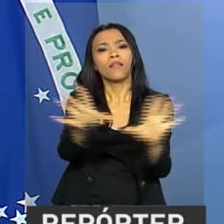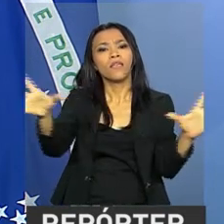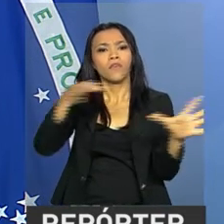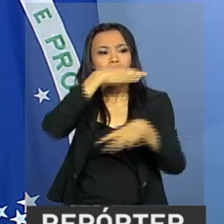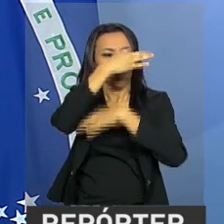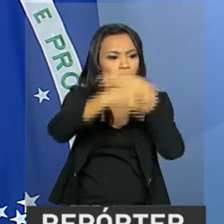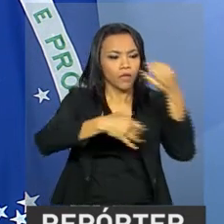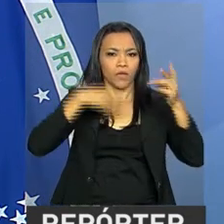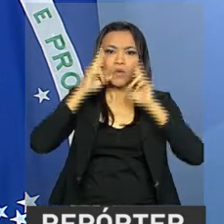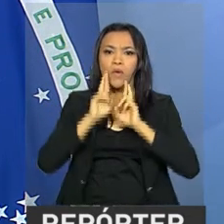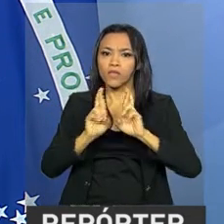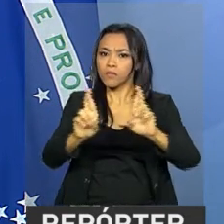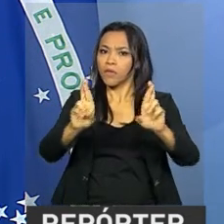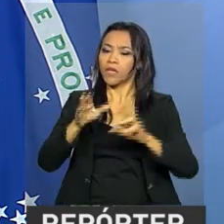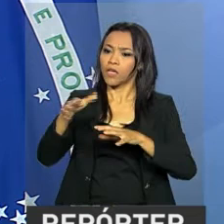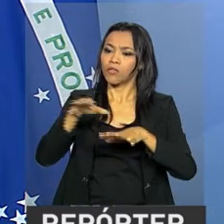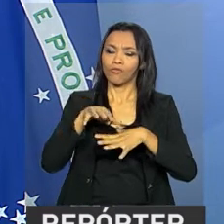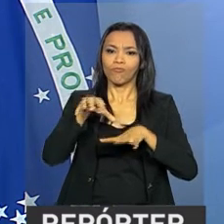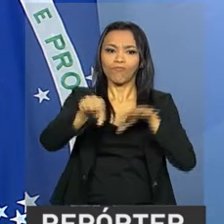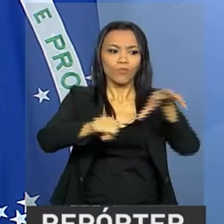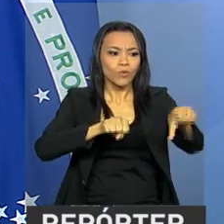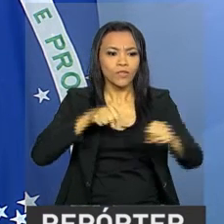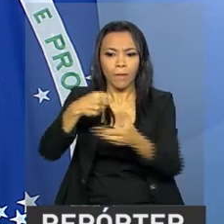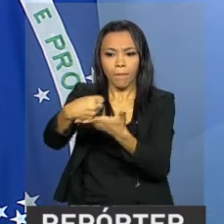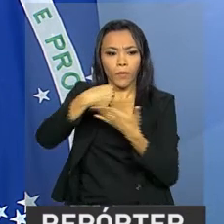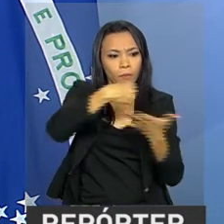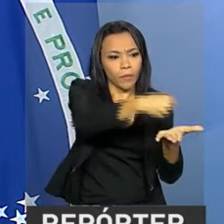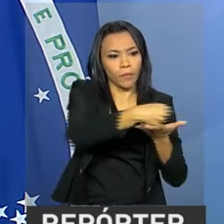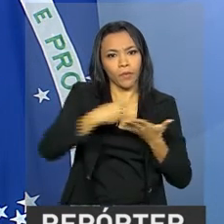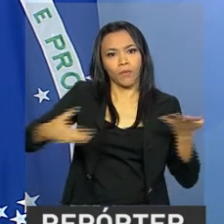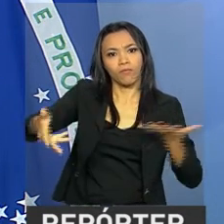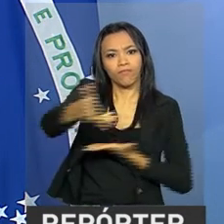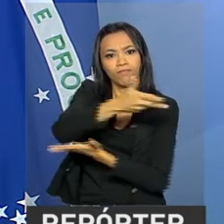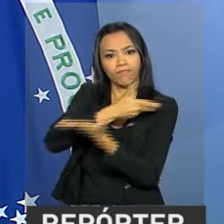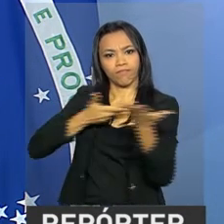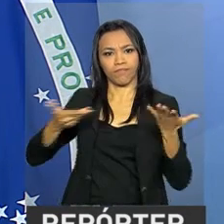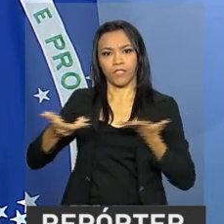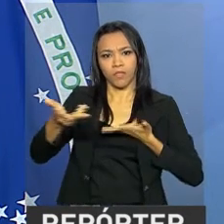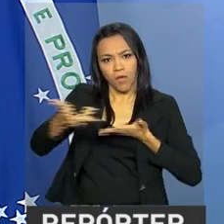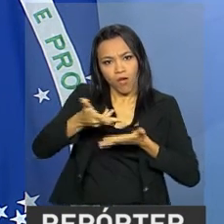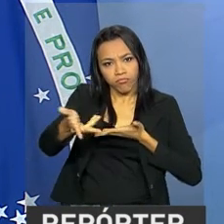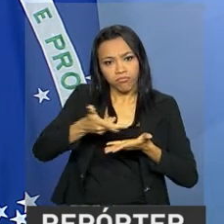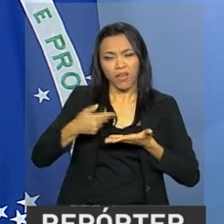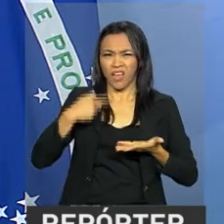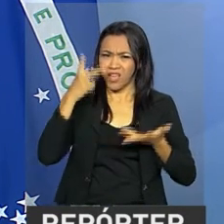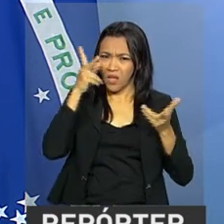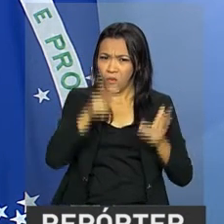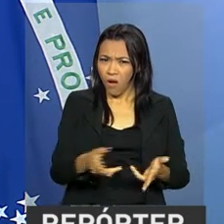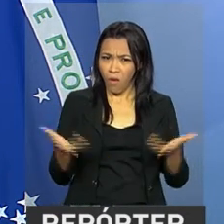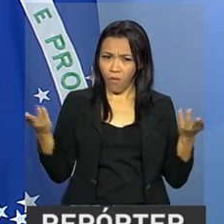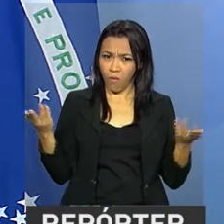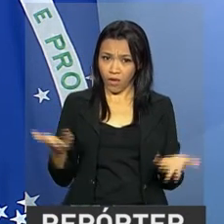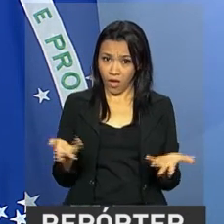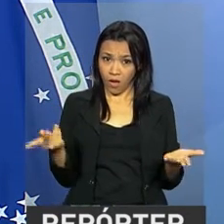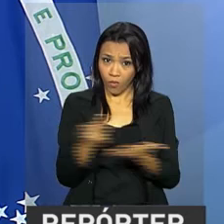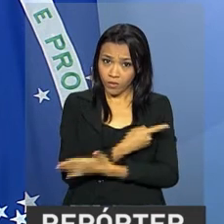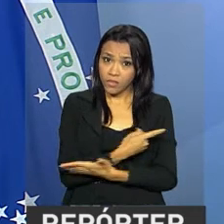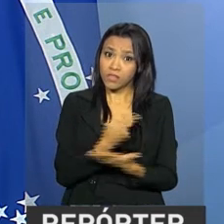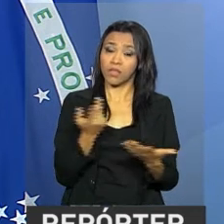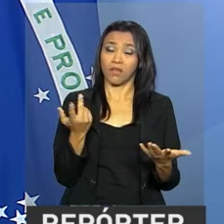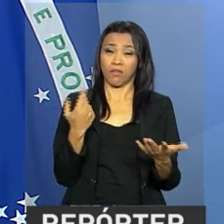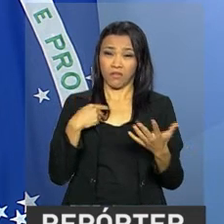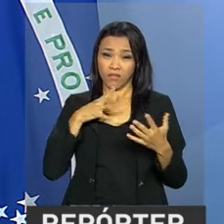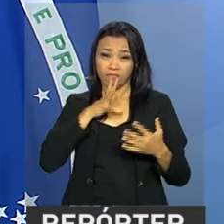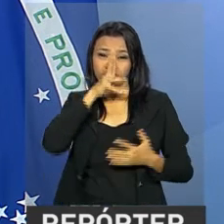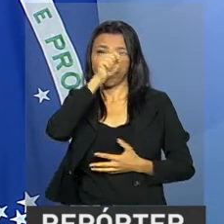apoio pelo convencimento e pela argumentação episódios como o de hoje são inaceitáveis e